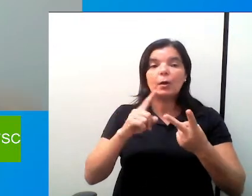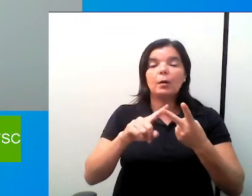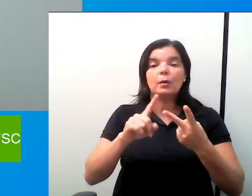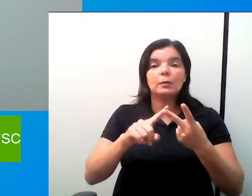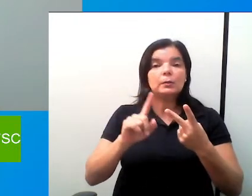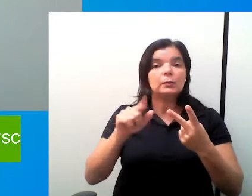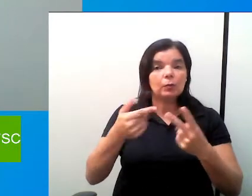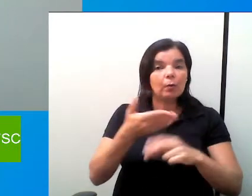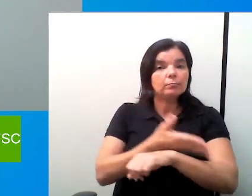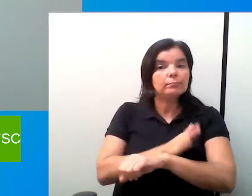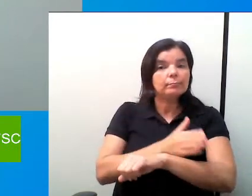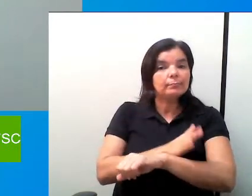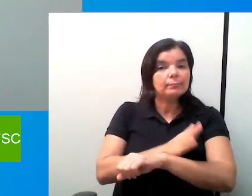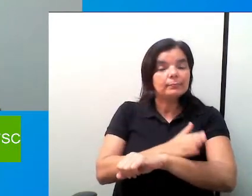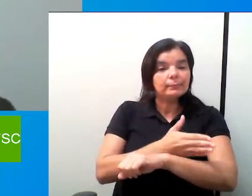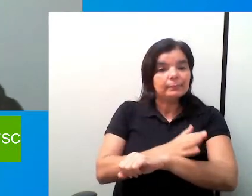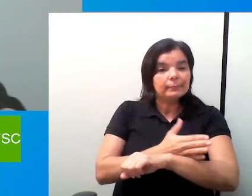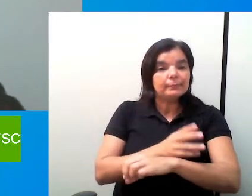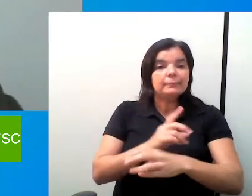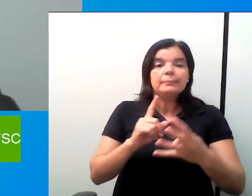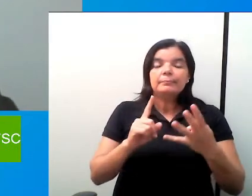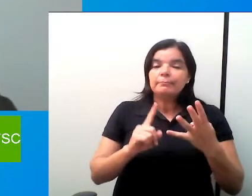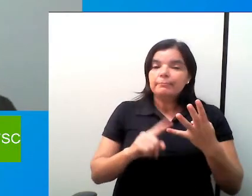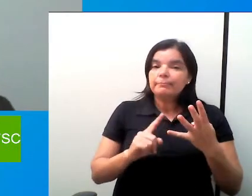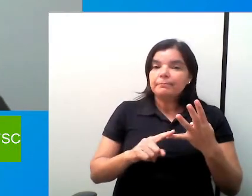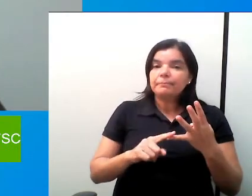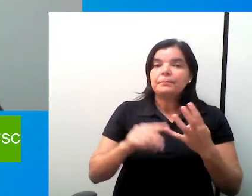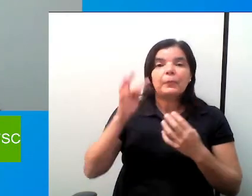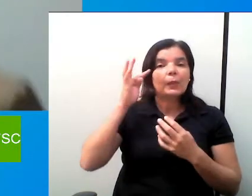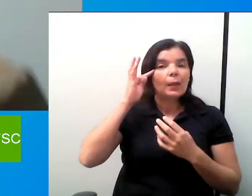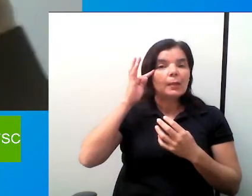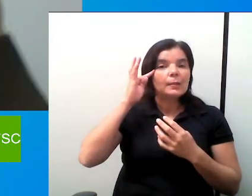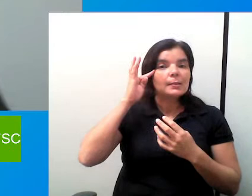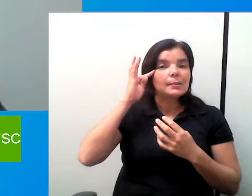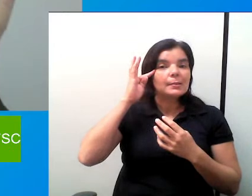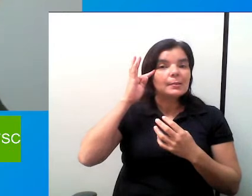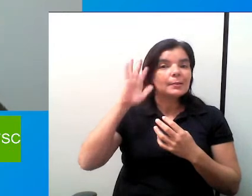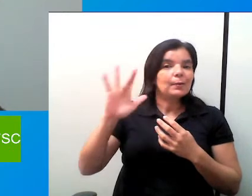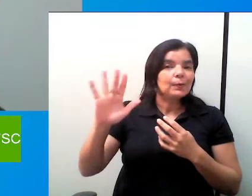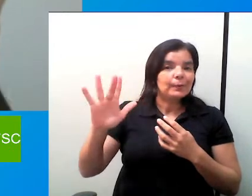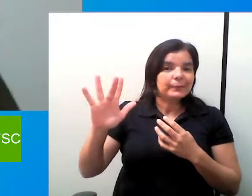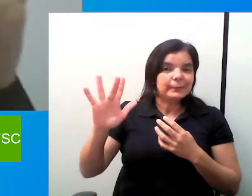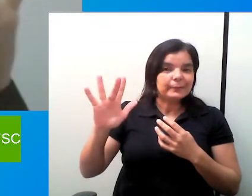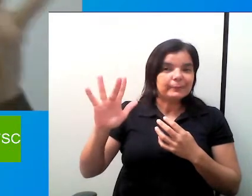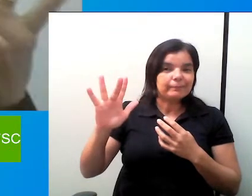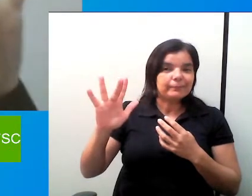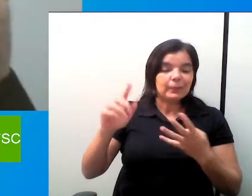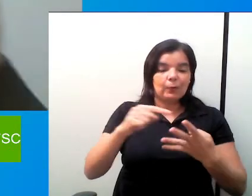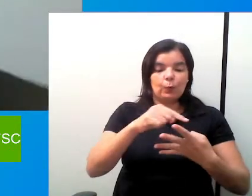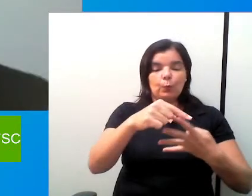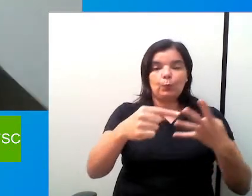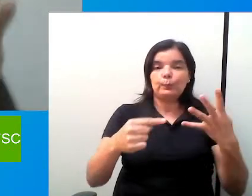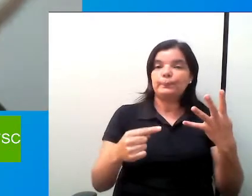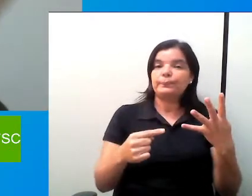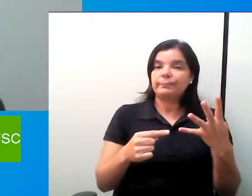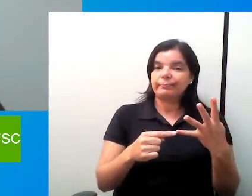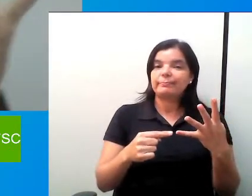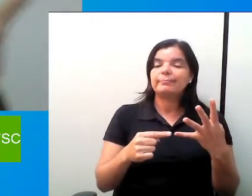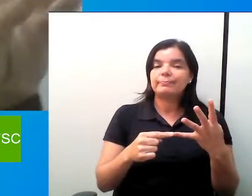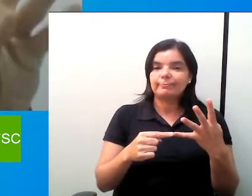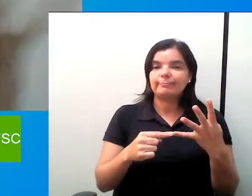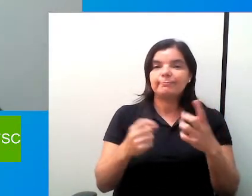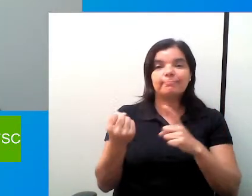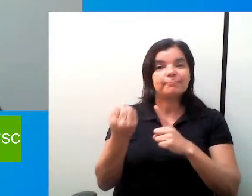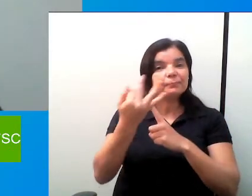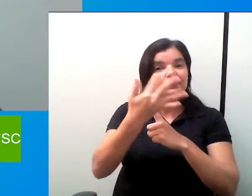parte prática e uma parte teórica. Então, a gente teria 4 maneiras de entrar com extensão dentro da